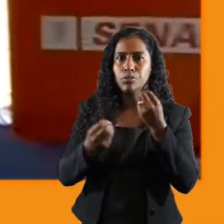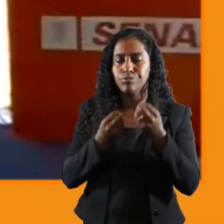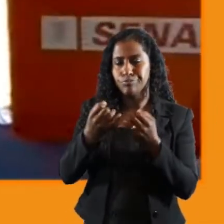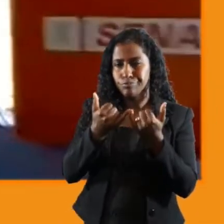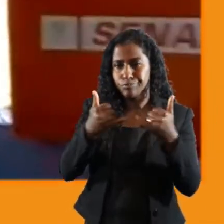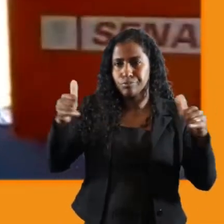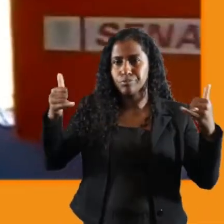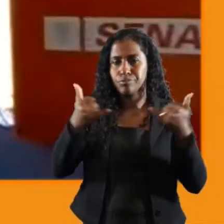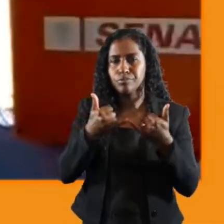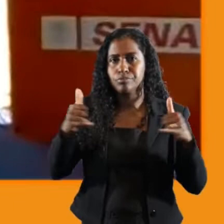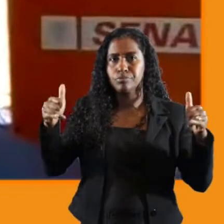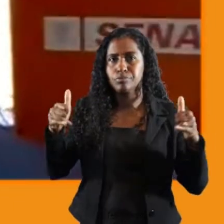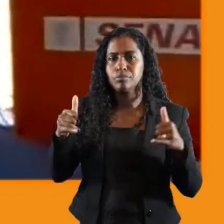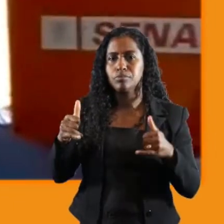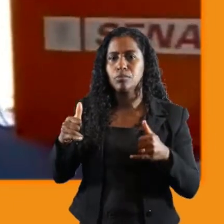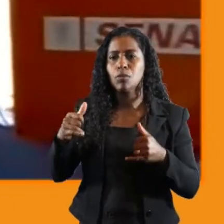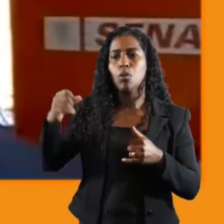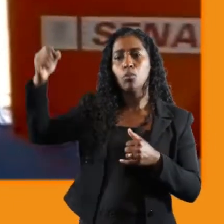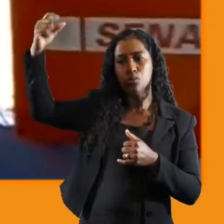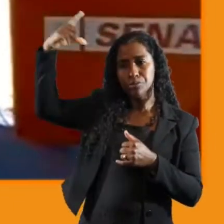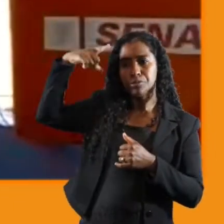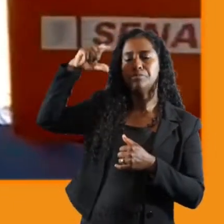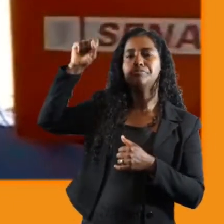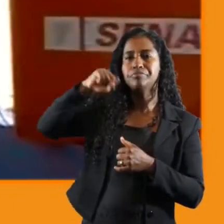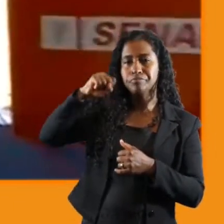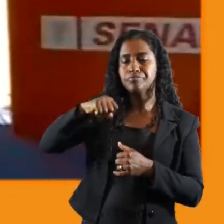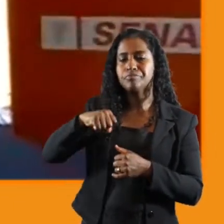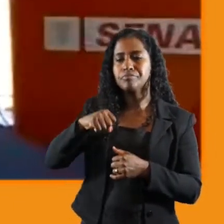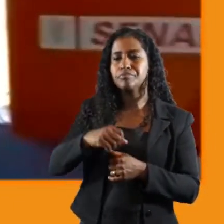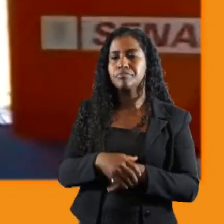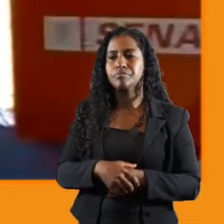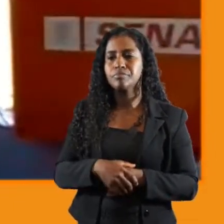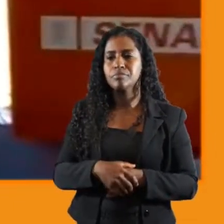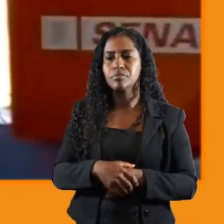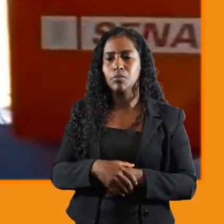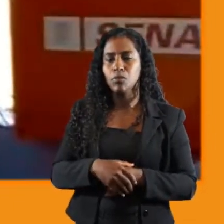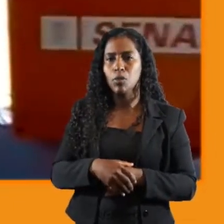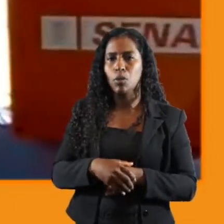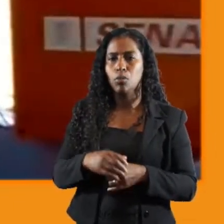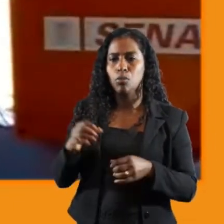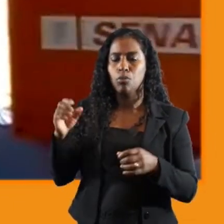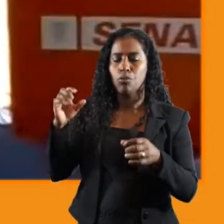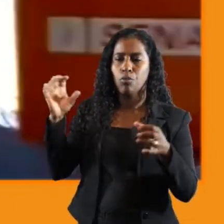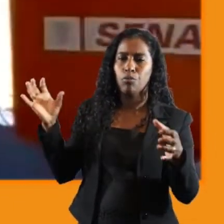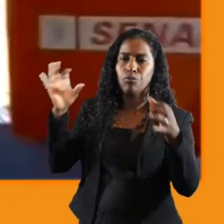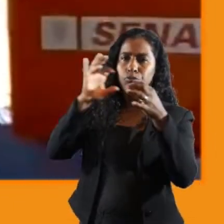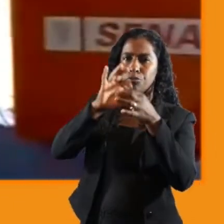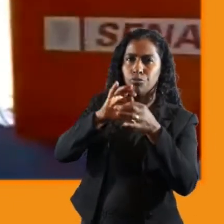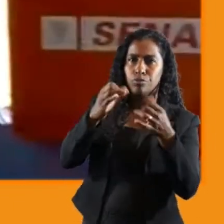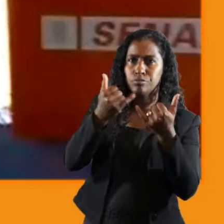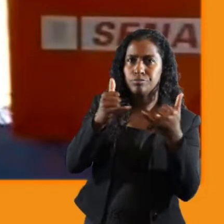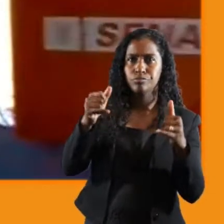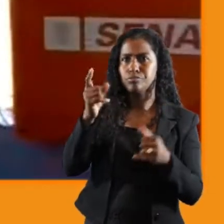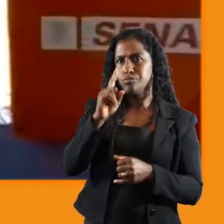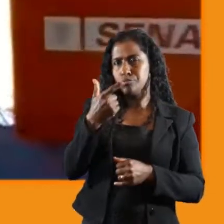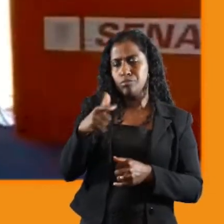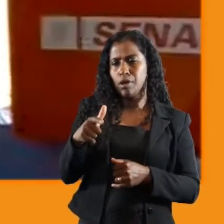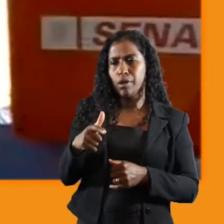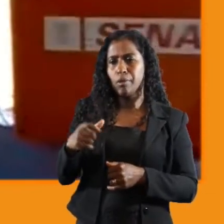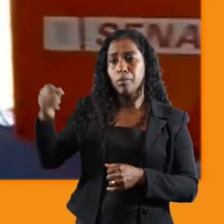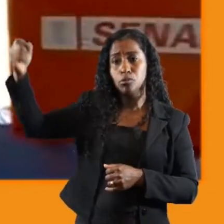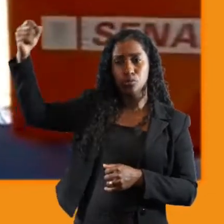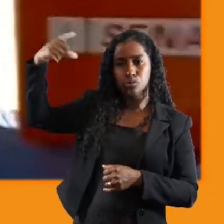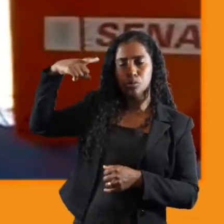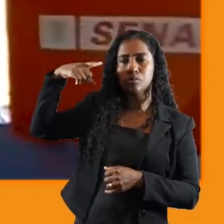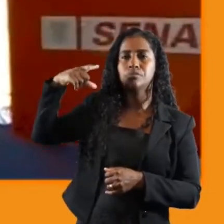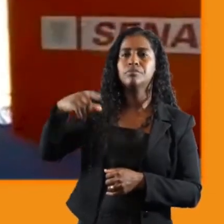energia através da radiação solar. Então, eu não tenho nenhuma conexão com a rede elétrica, né? E aí a gente traz alguns exemplos não só do nosso camping,